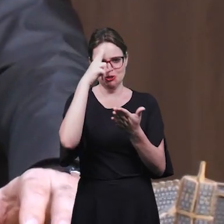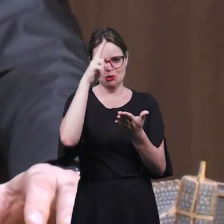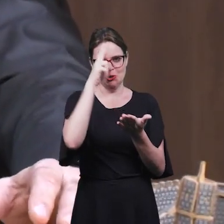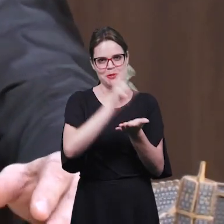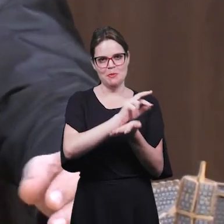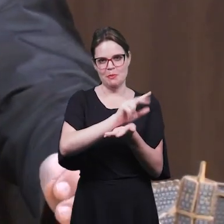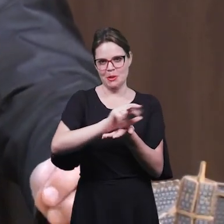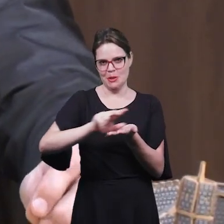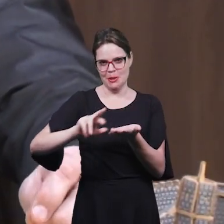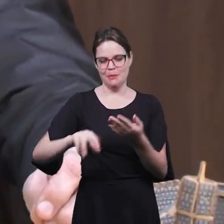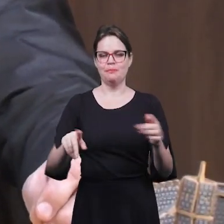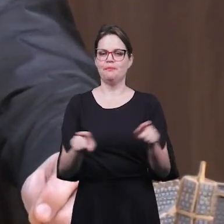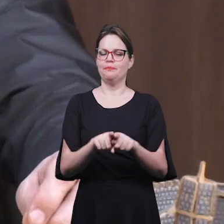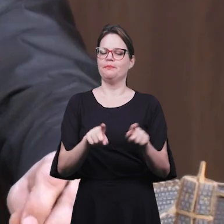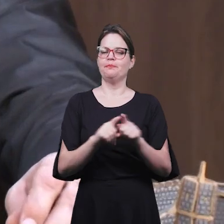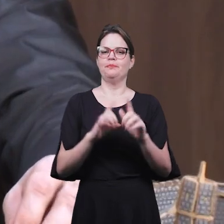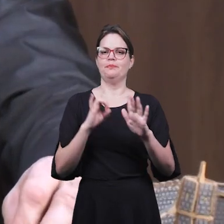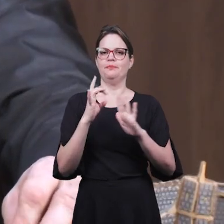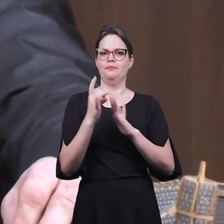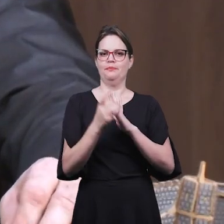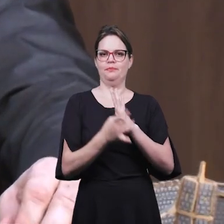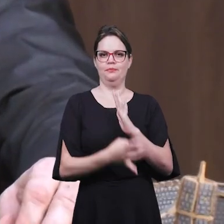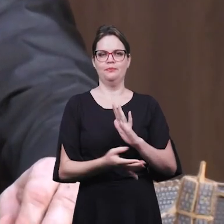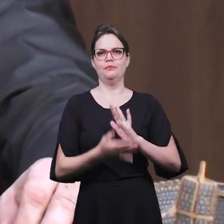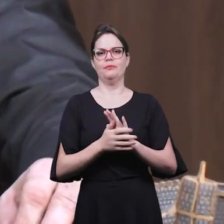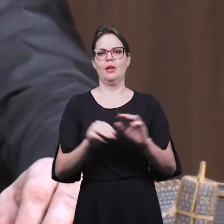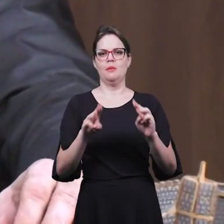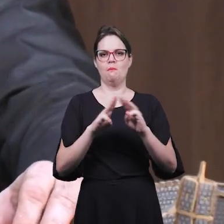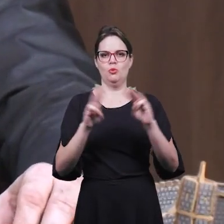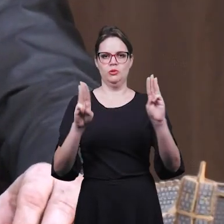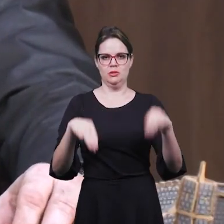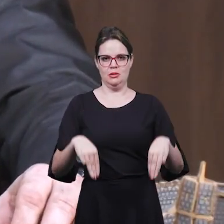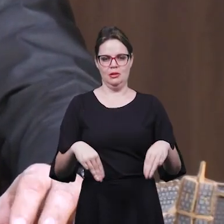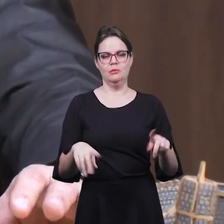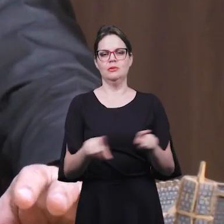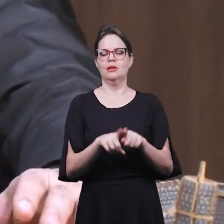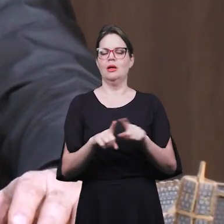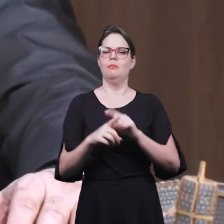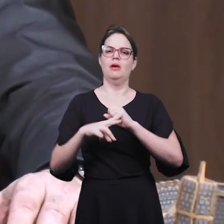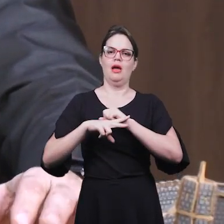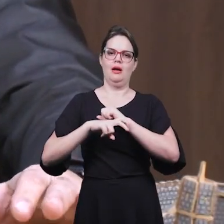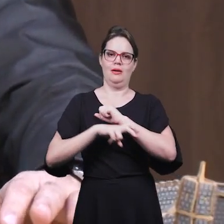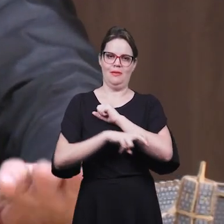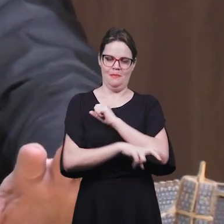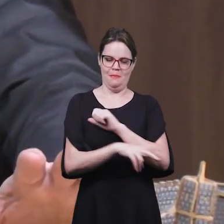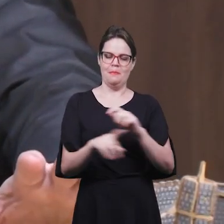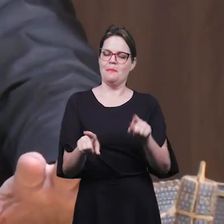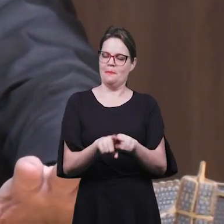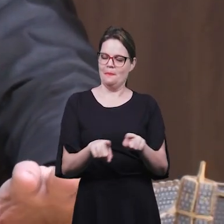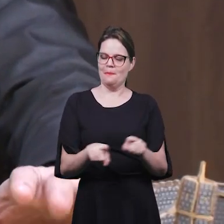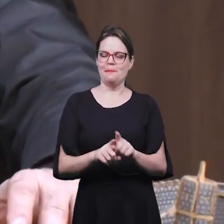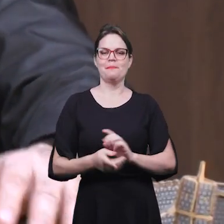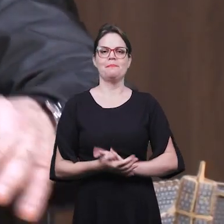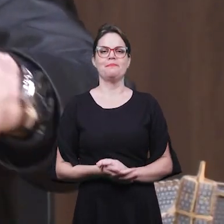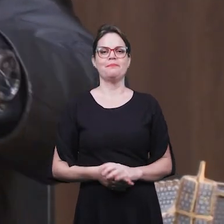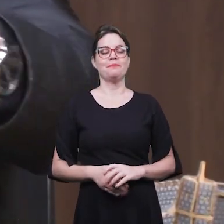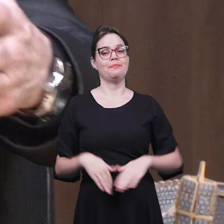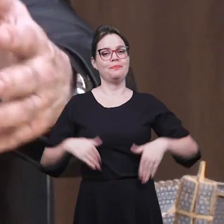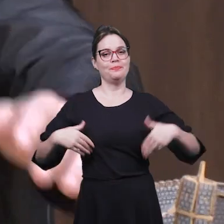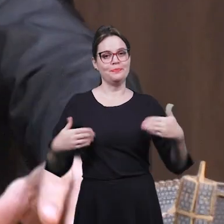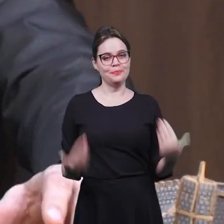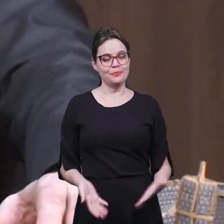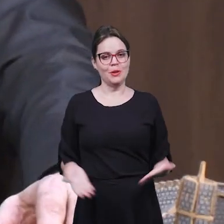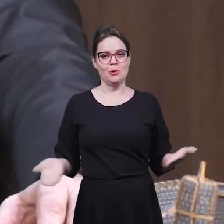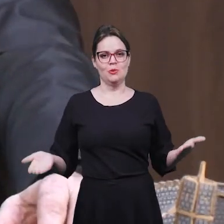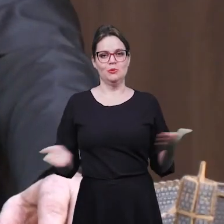tenho especialização em museologia e arqueologia, né? E por isso que nós vamos